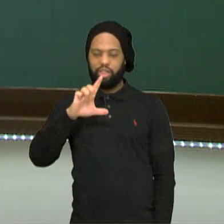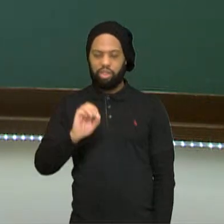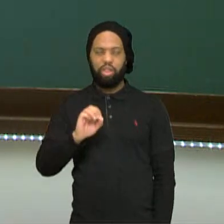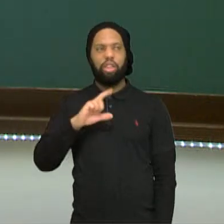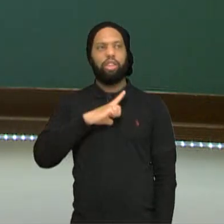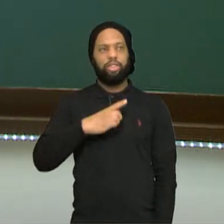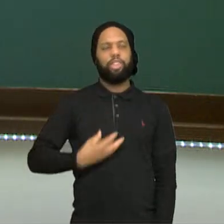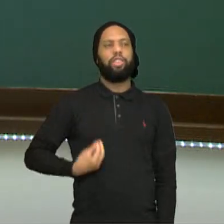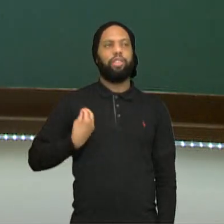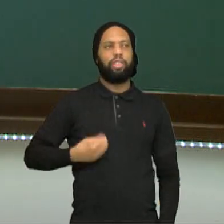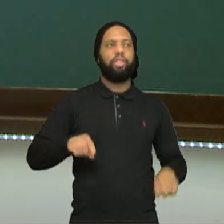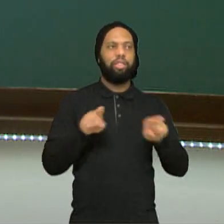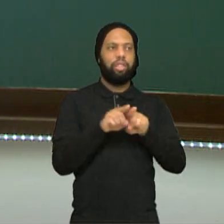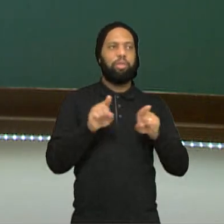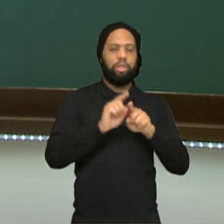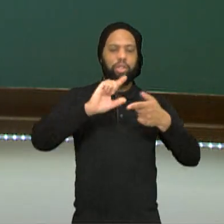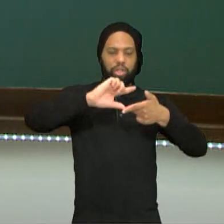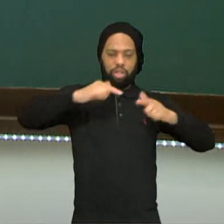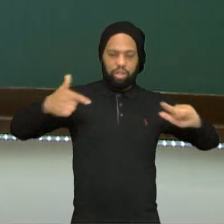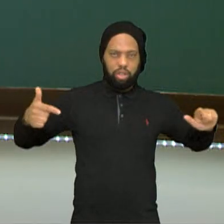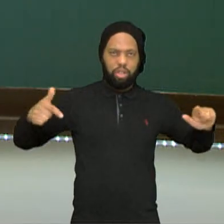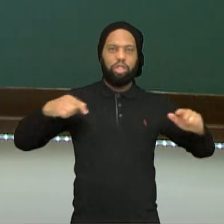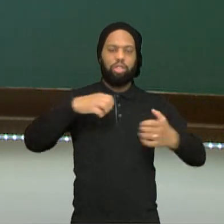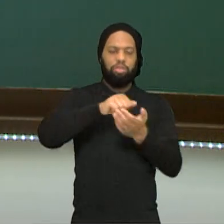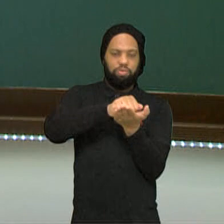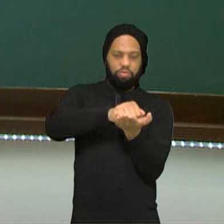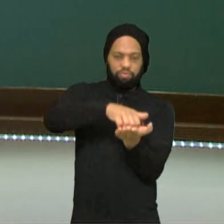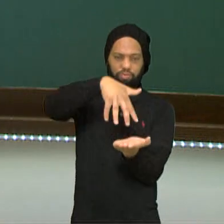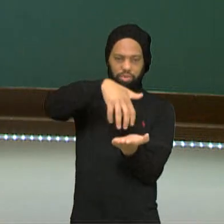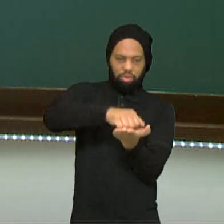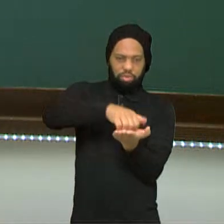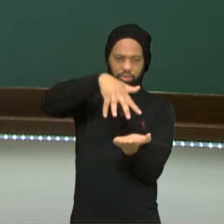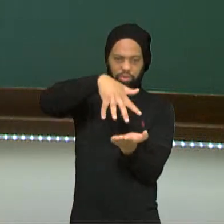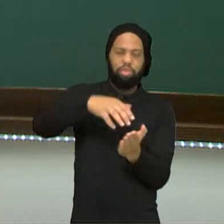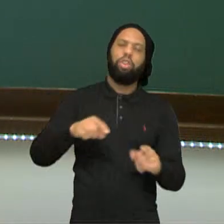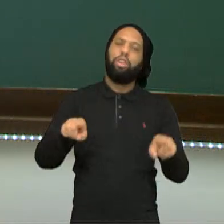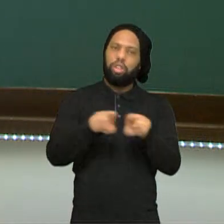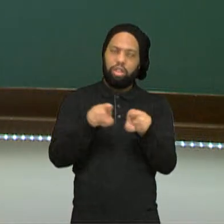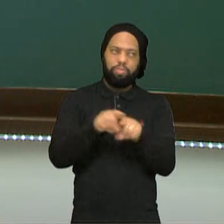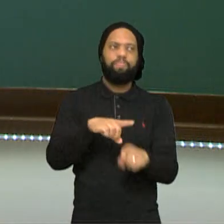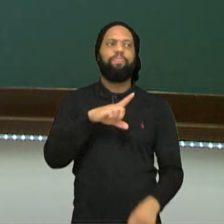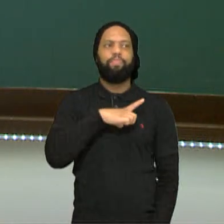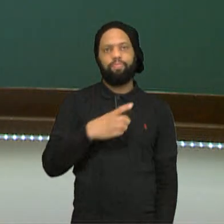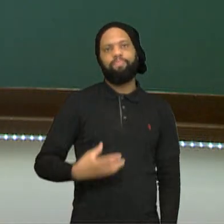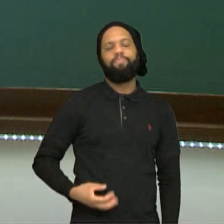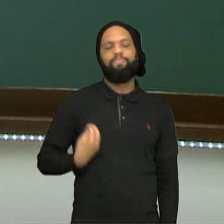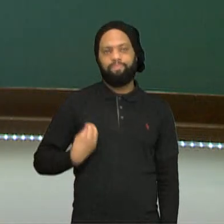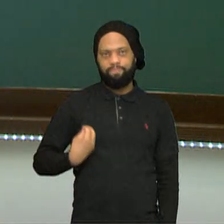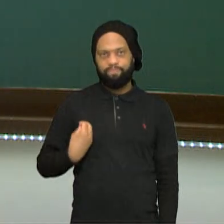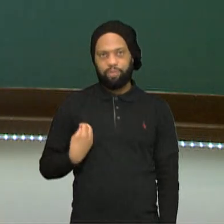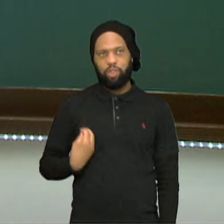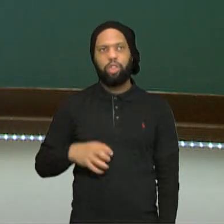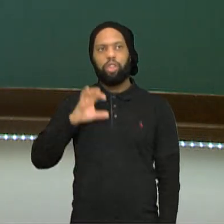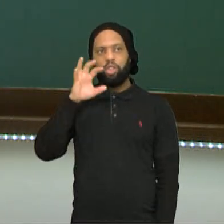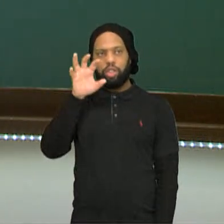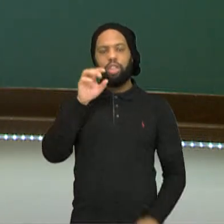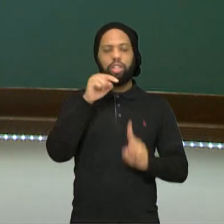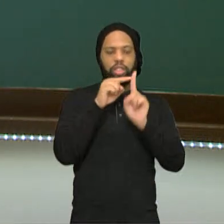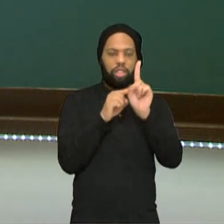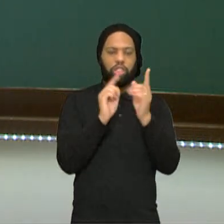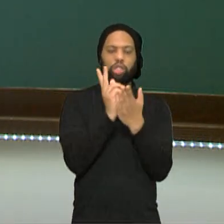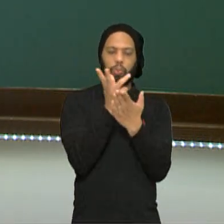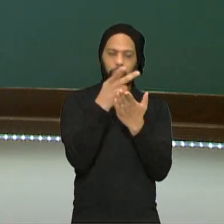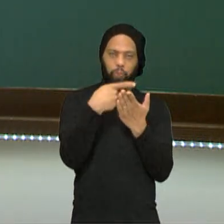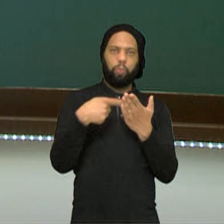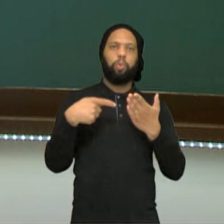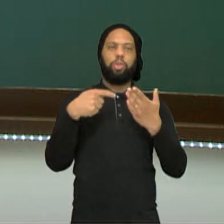muito presente, né, a geometrização, as formas, né, circulares, retas, estão presentes nessas padronagens que os